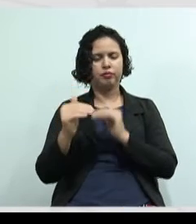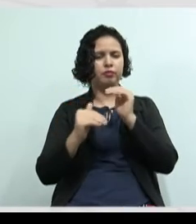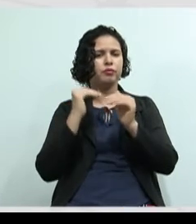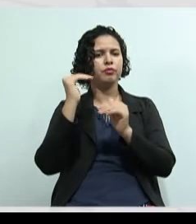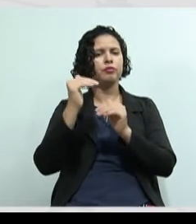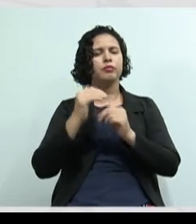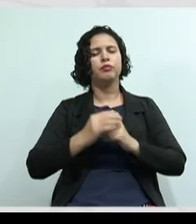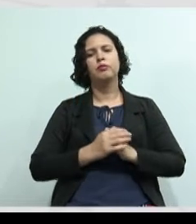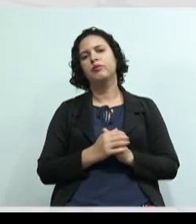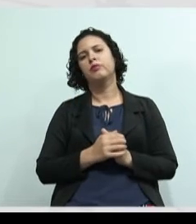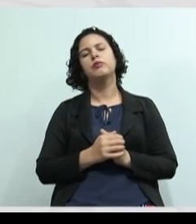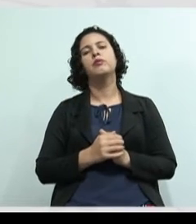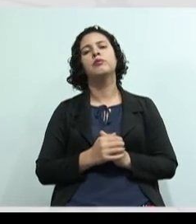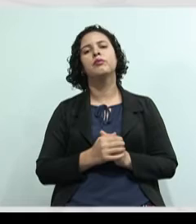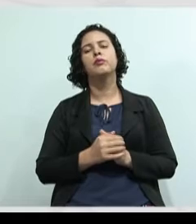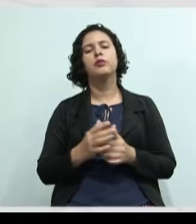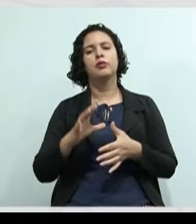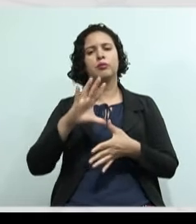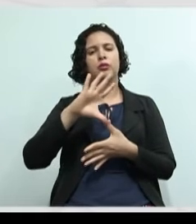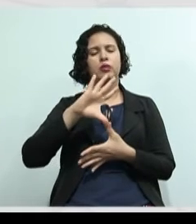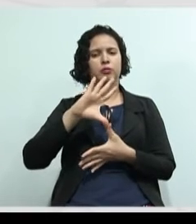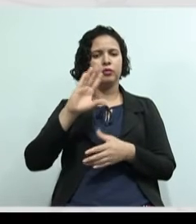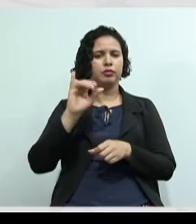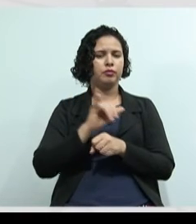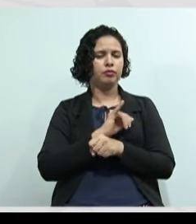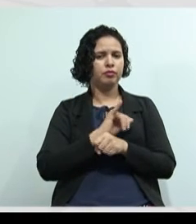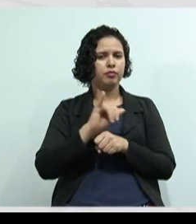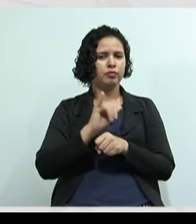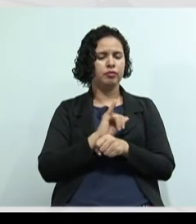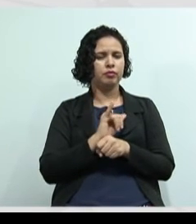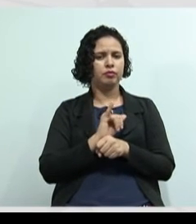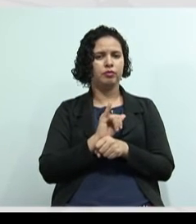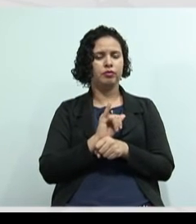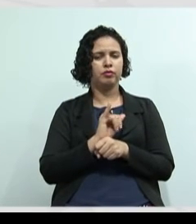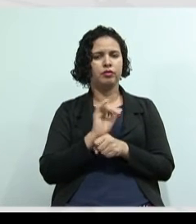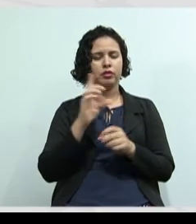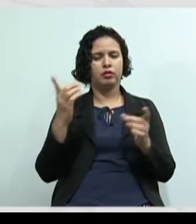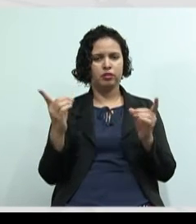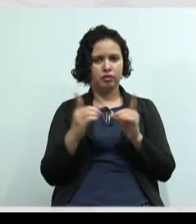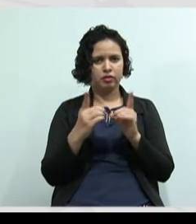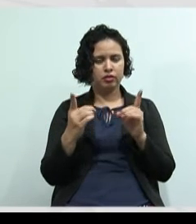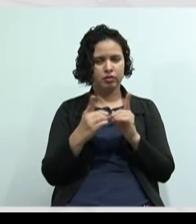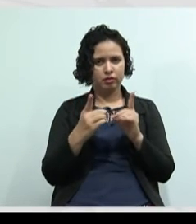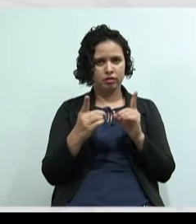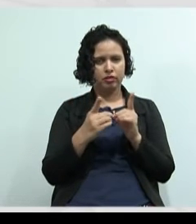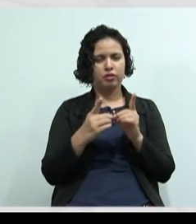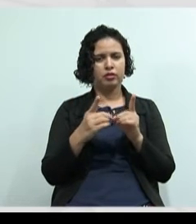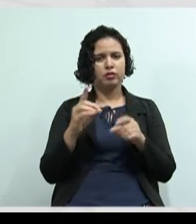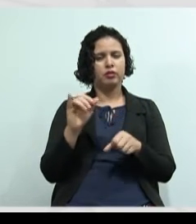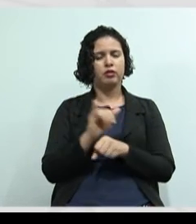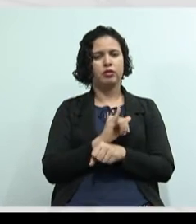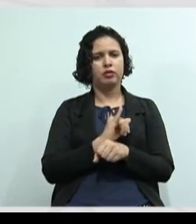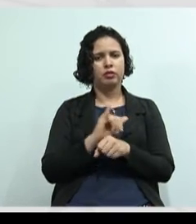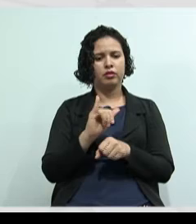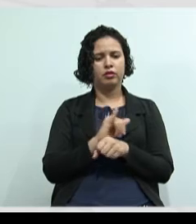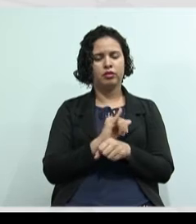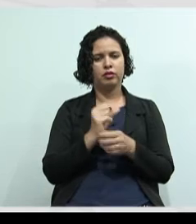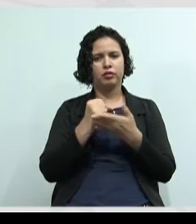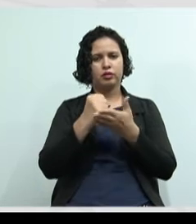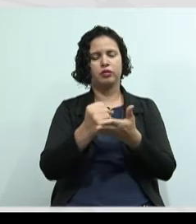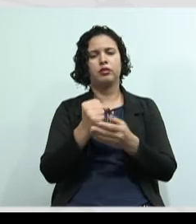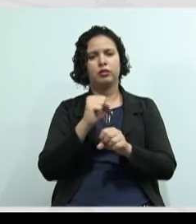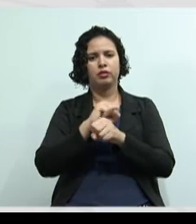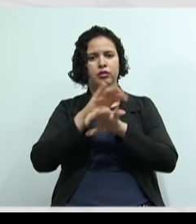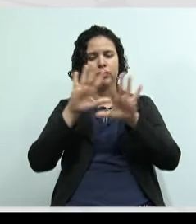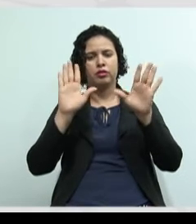crescimento. Os autores falam ainda que o mapa estratégico ele adiciona a dinâmica temporal da estratégia, trazendo mais clareza